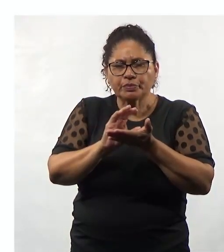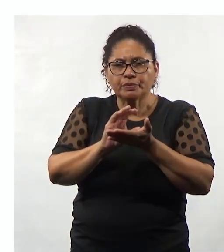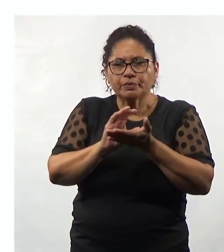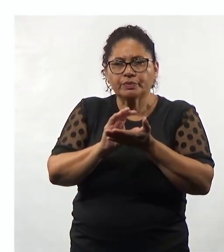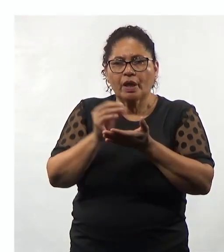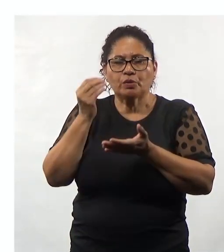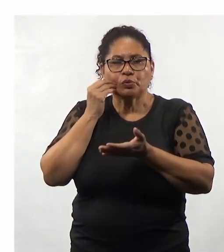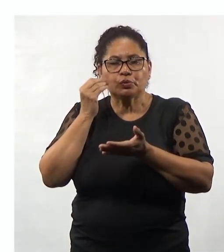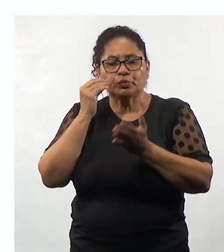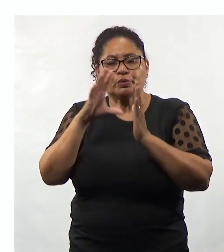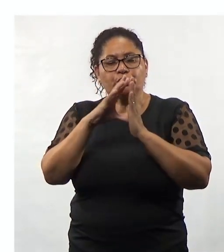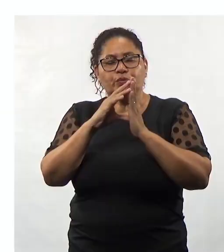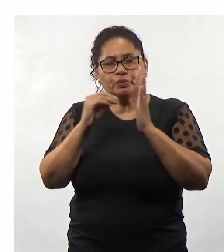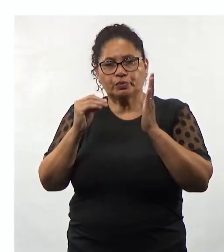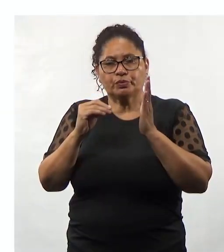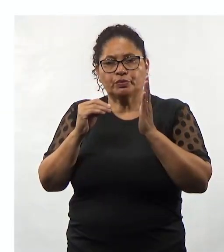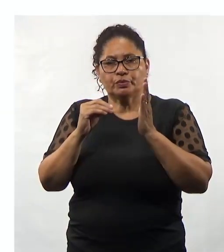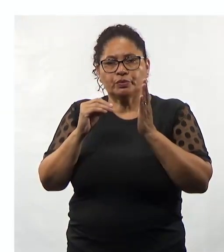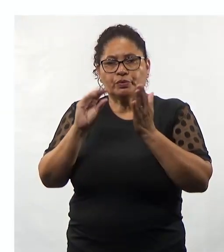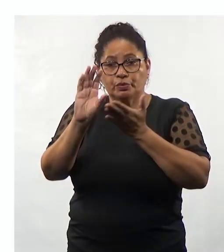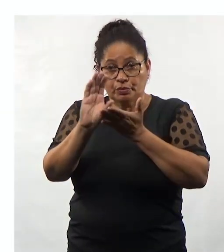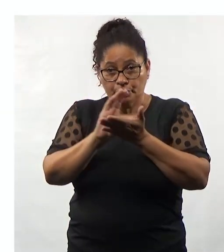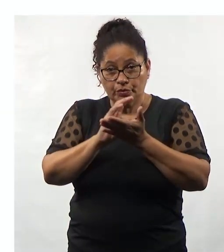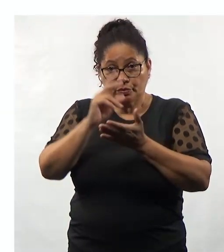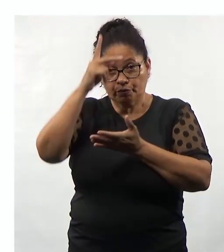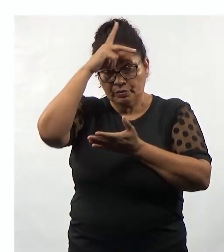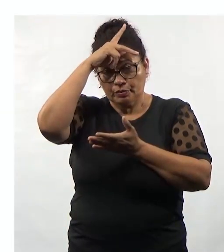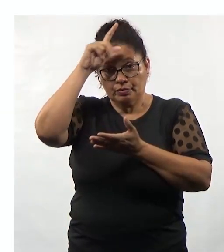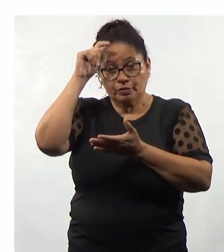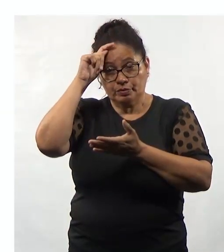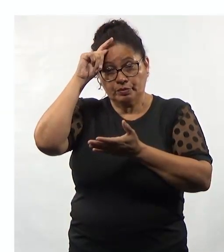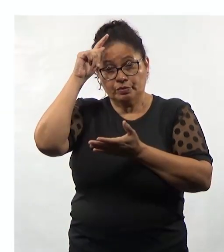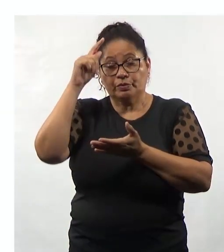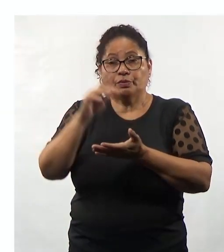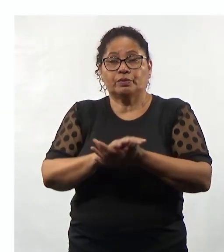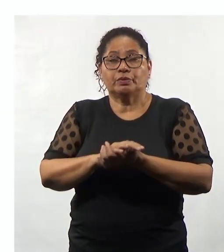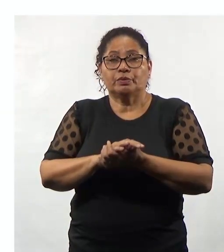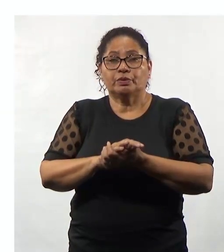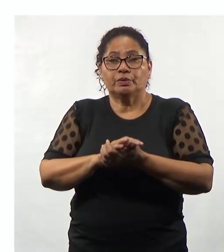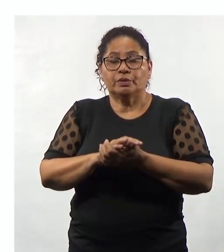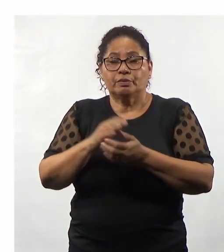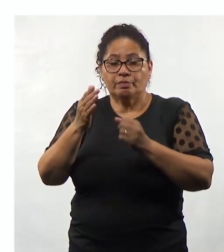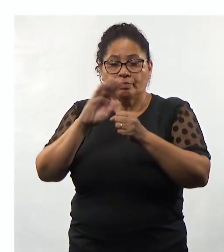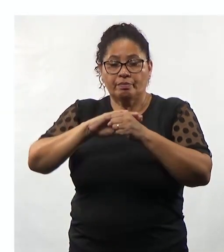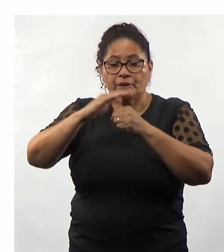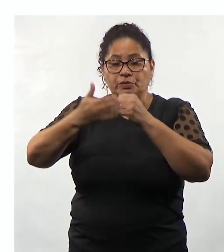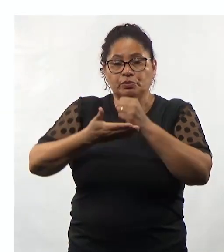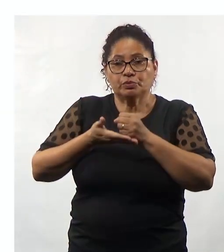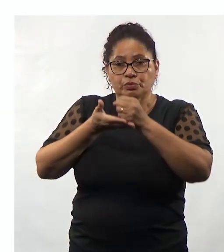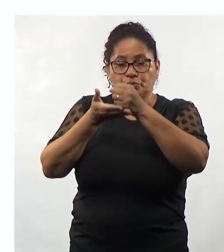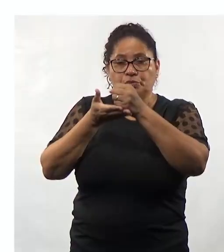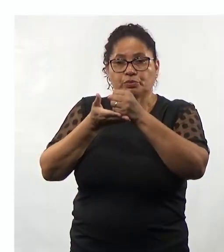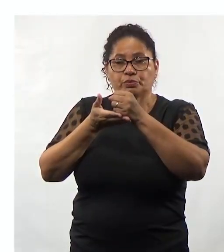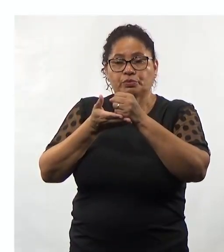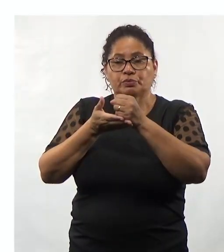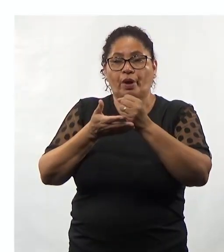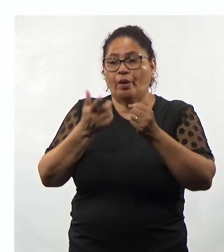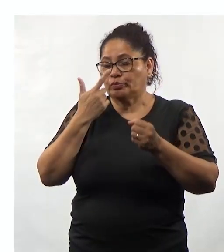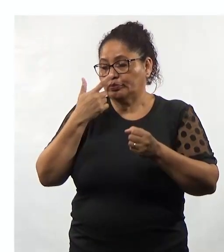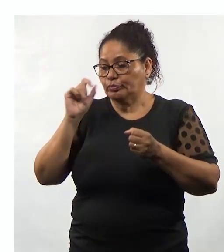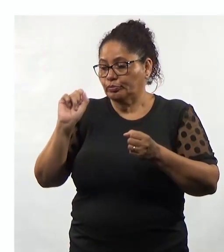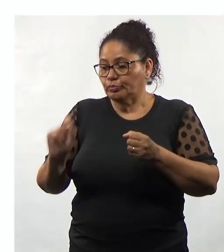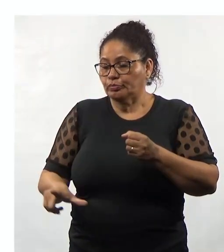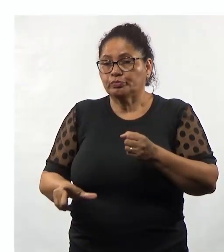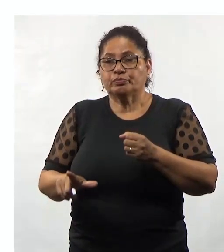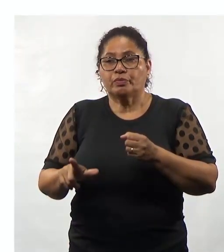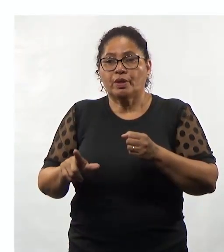como a gente fez o teste, o modelo, não é? Do orçamento da prefeitura para a área de sustentabilidade, especialmente de